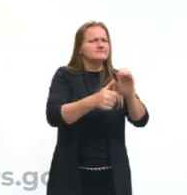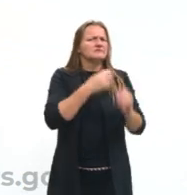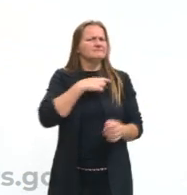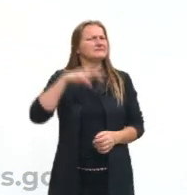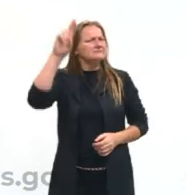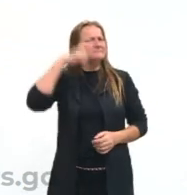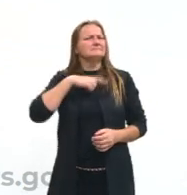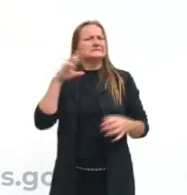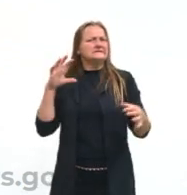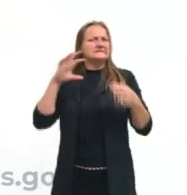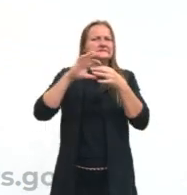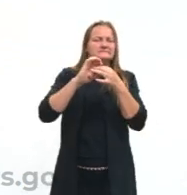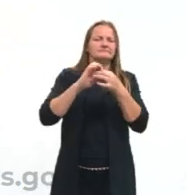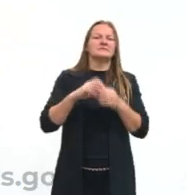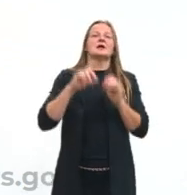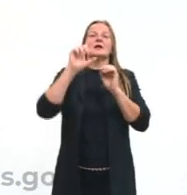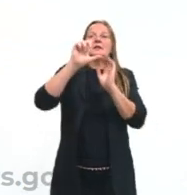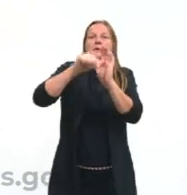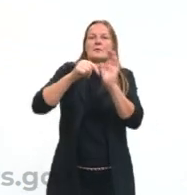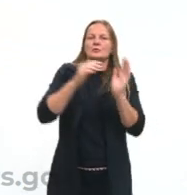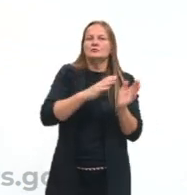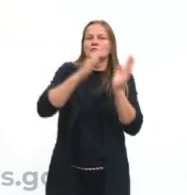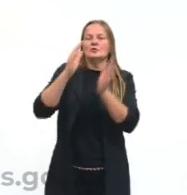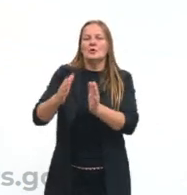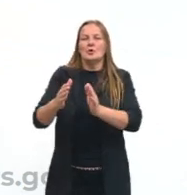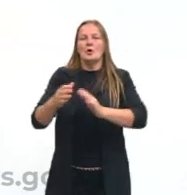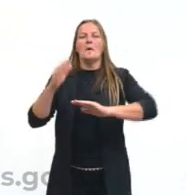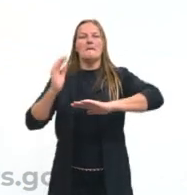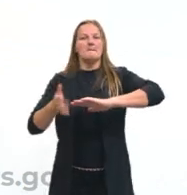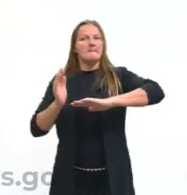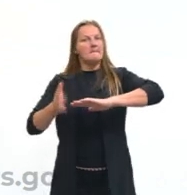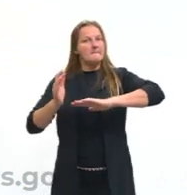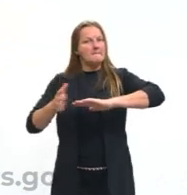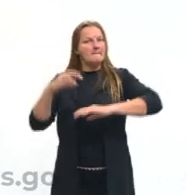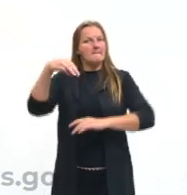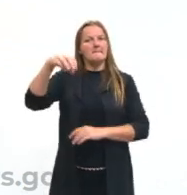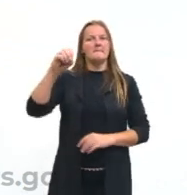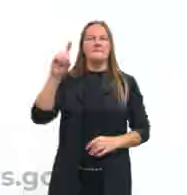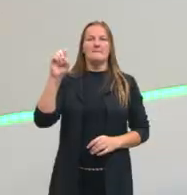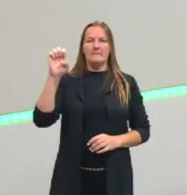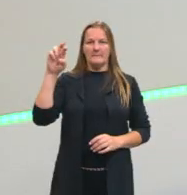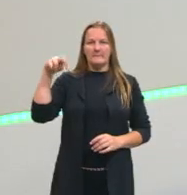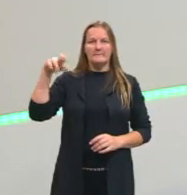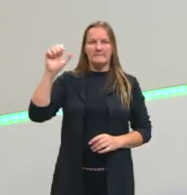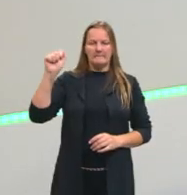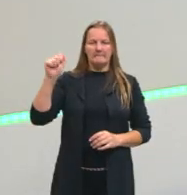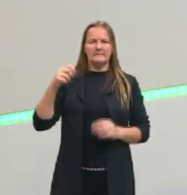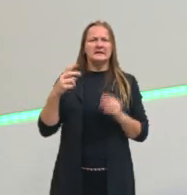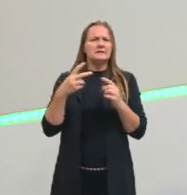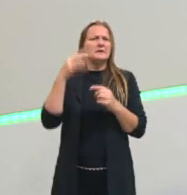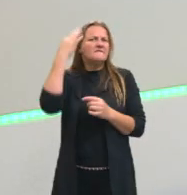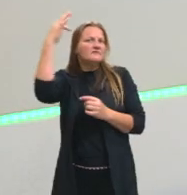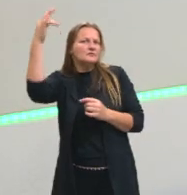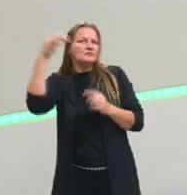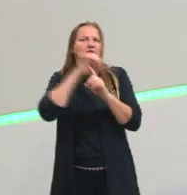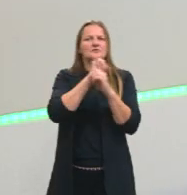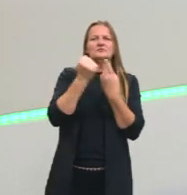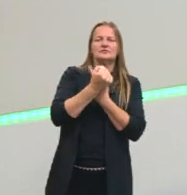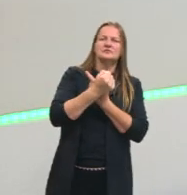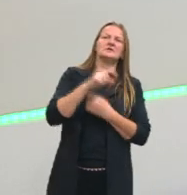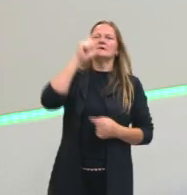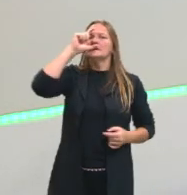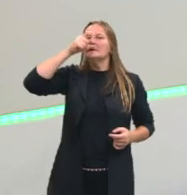religiosas depois vem a idade moderna a sua vez também e vão ser aplicar esse Filosofia Sociologia de